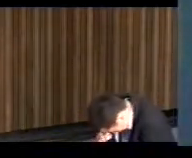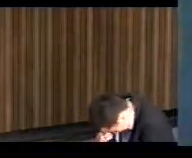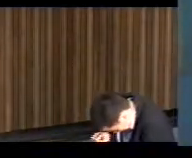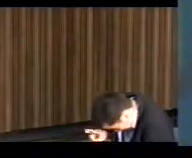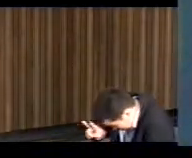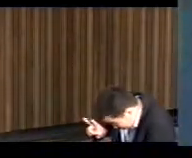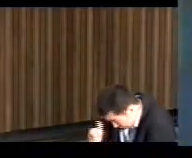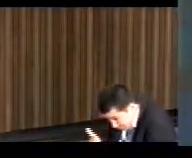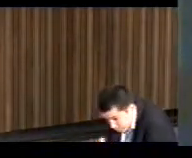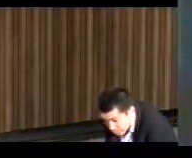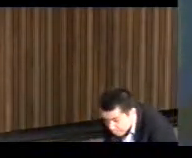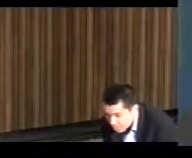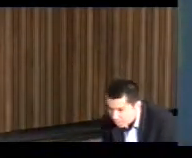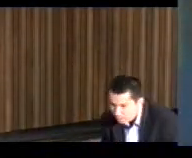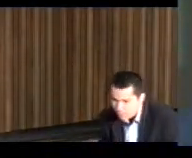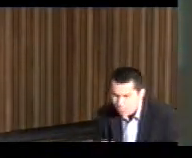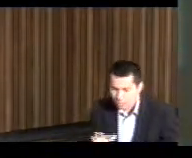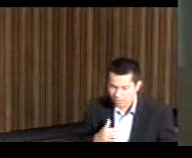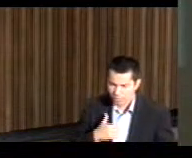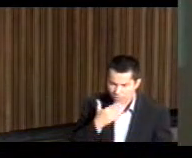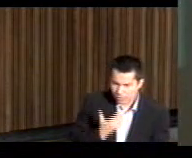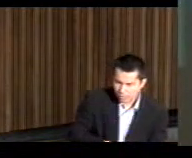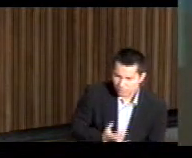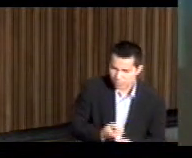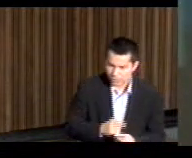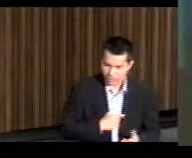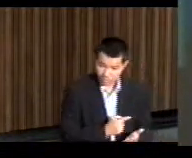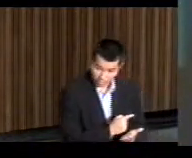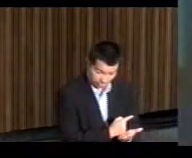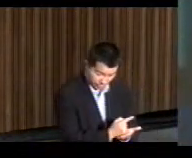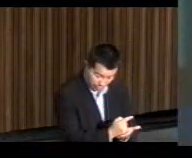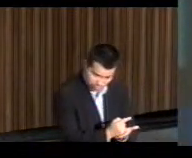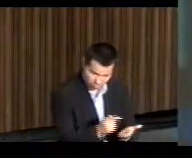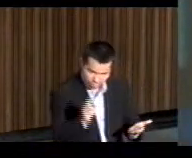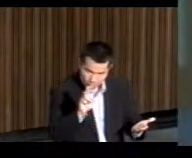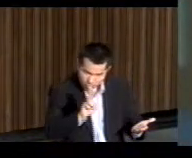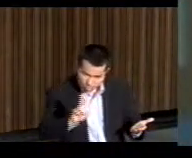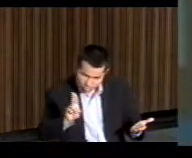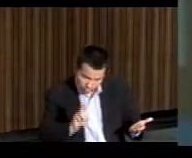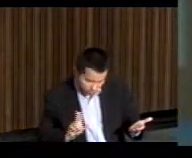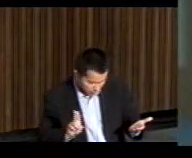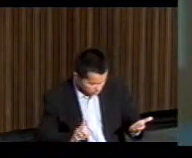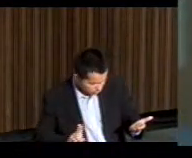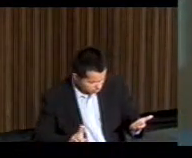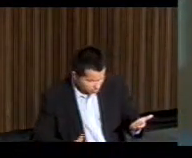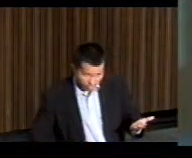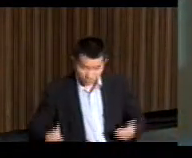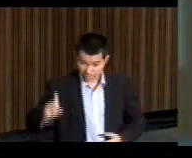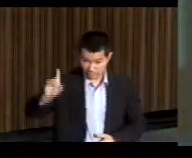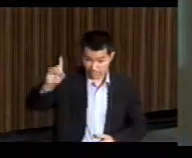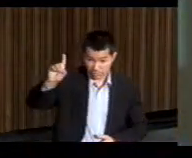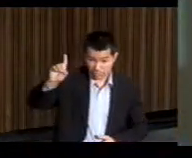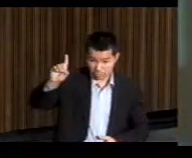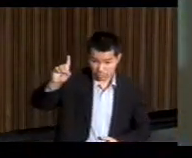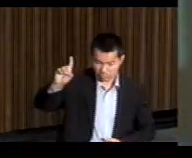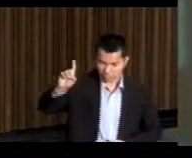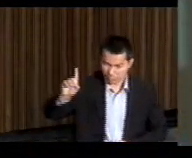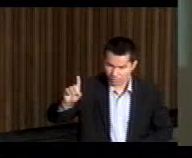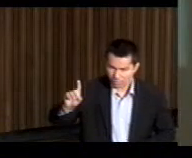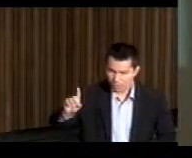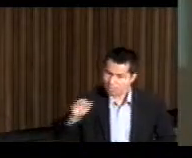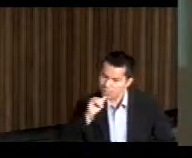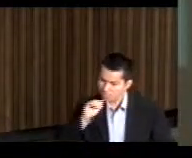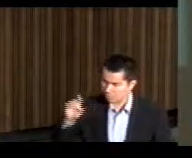Gênesis eram expressões do que as pessoas tinham aprendido a respeito de Deus. Então, por